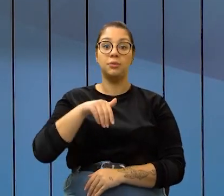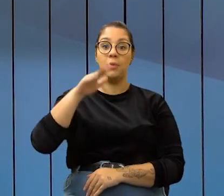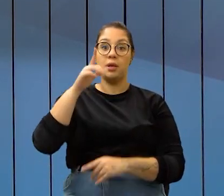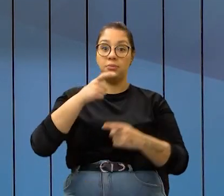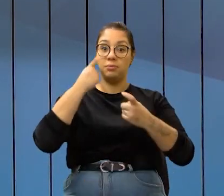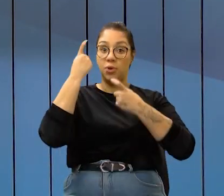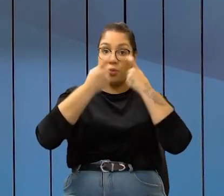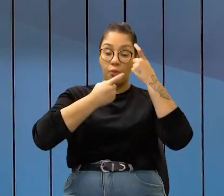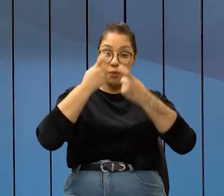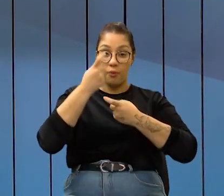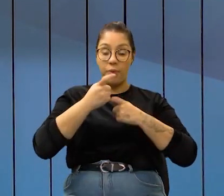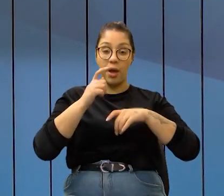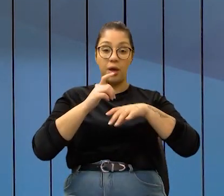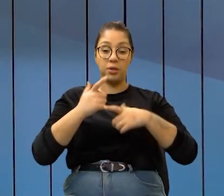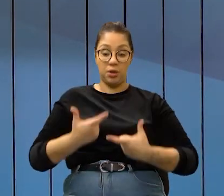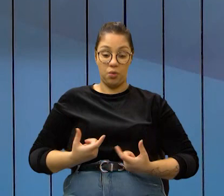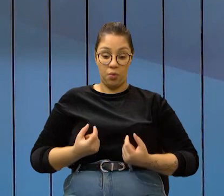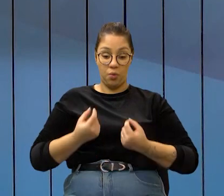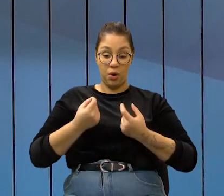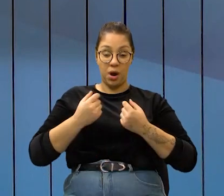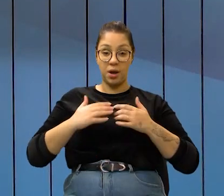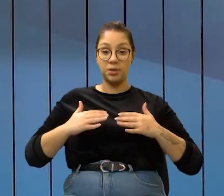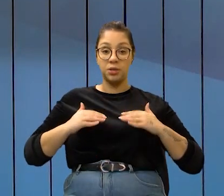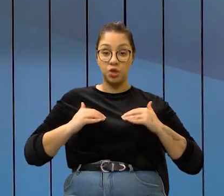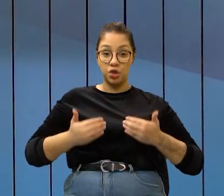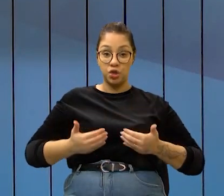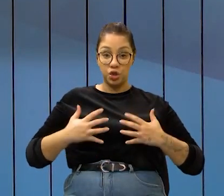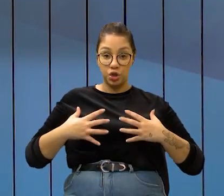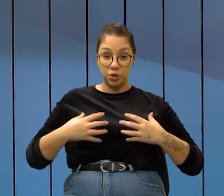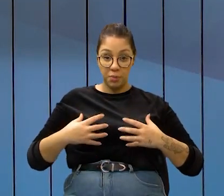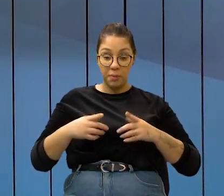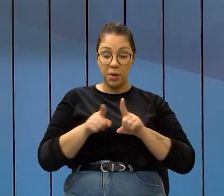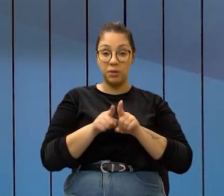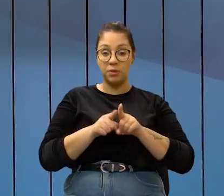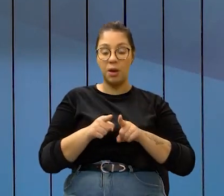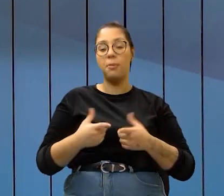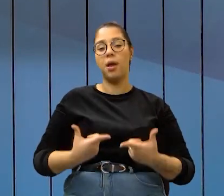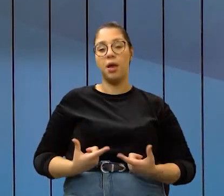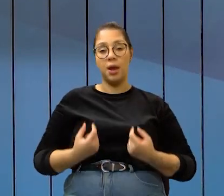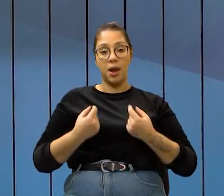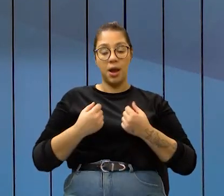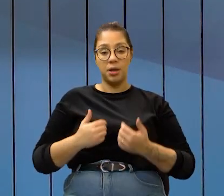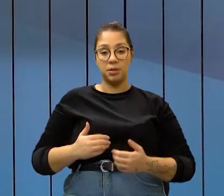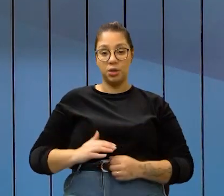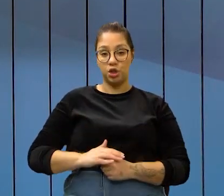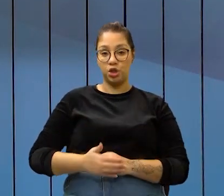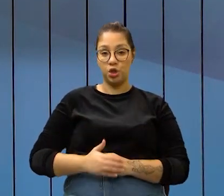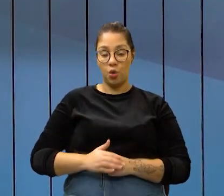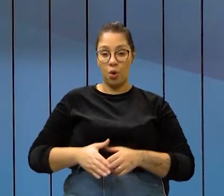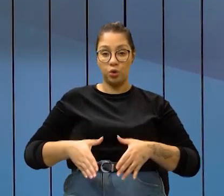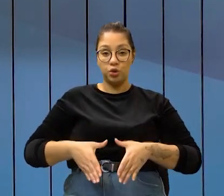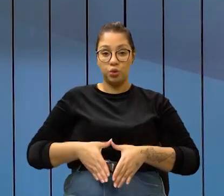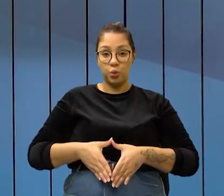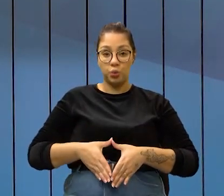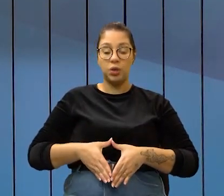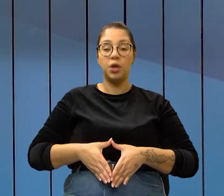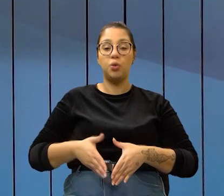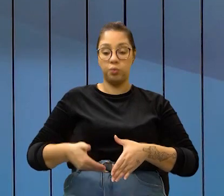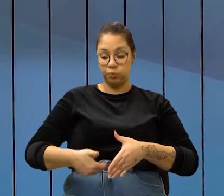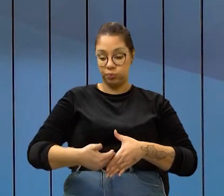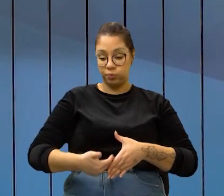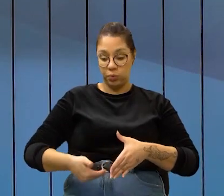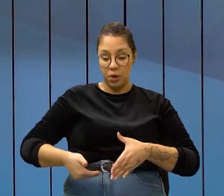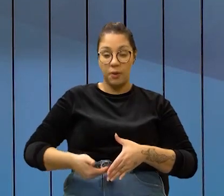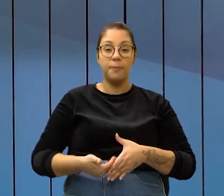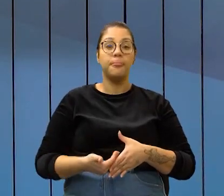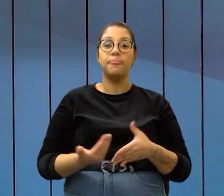mais preocupadas aí com câncer de mama, colo de útero, estamos sempre informando para estar sempre se cuidando, então não adianta